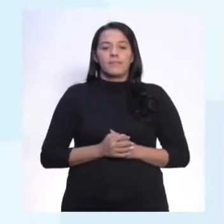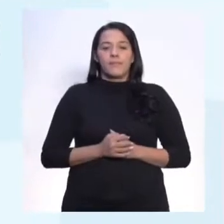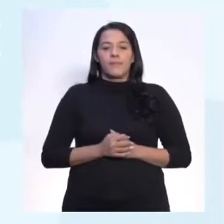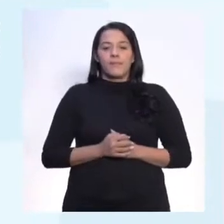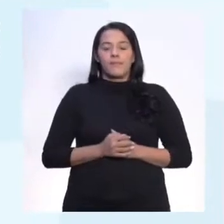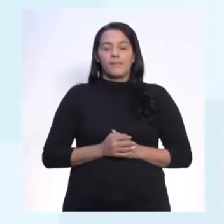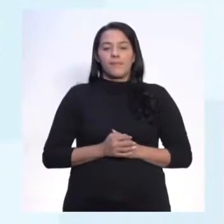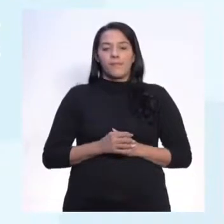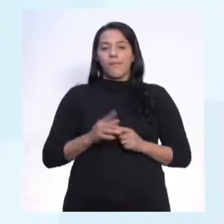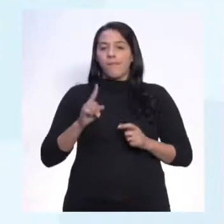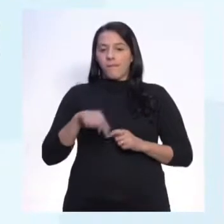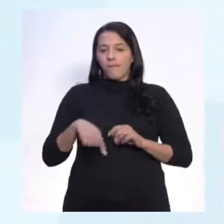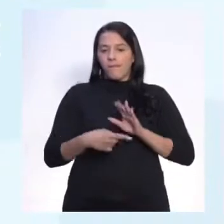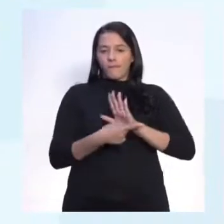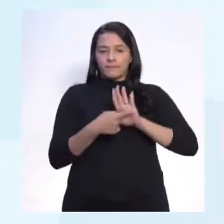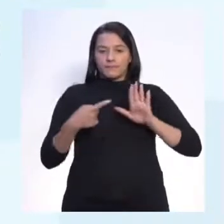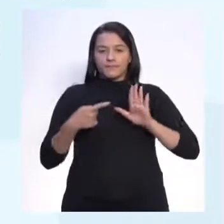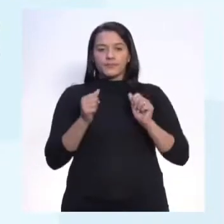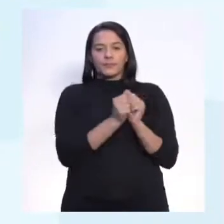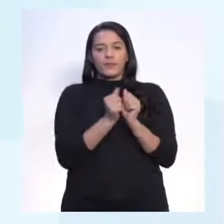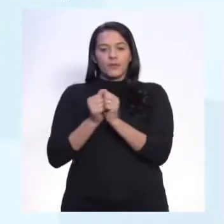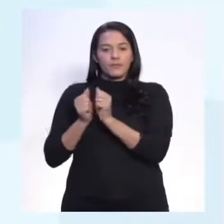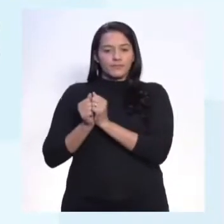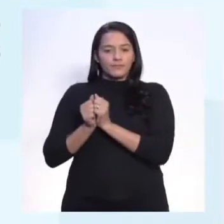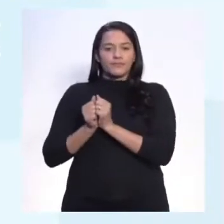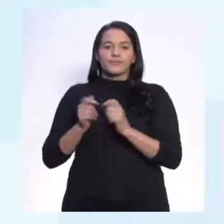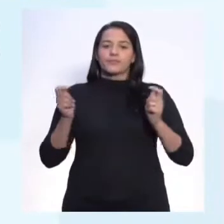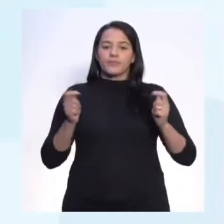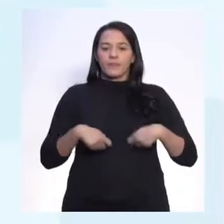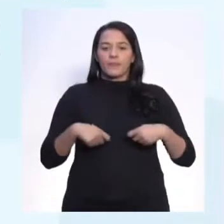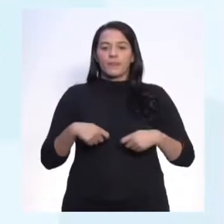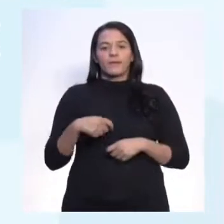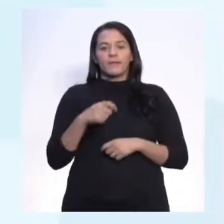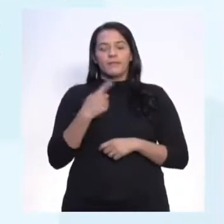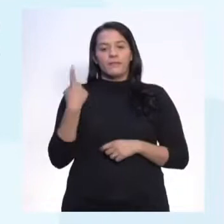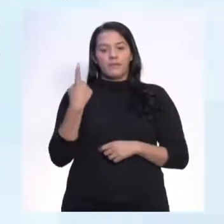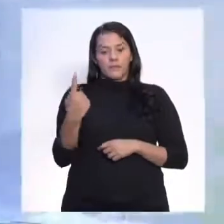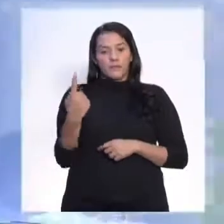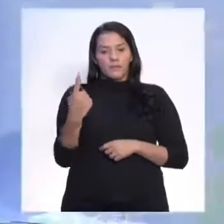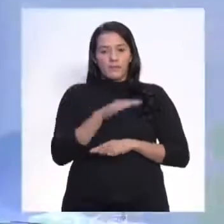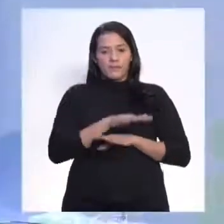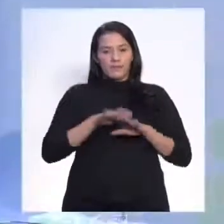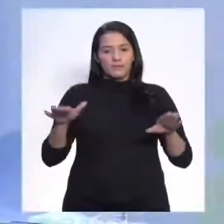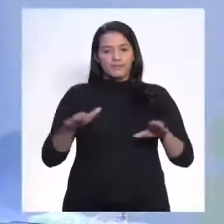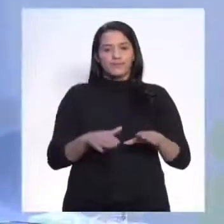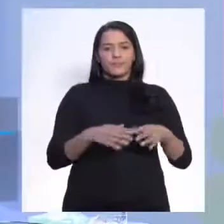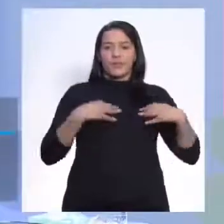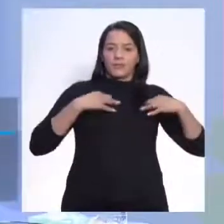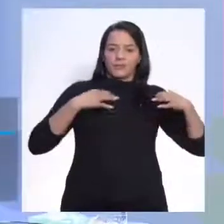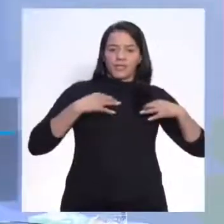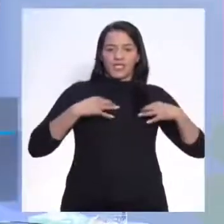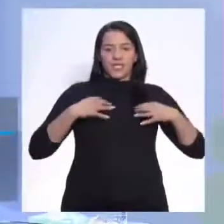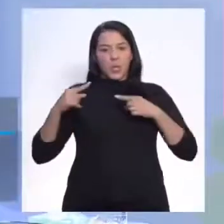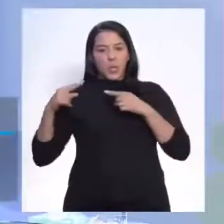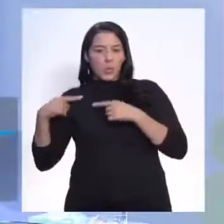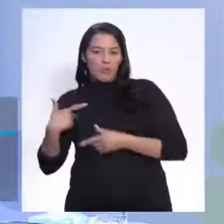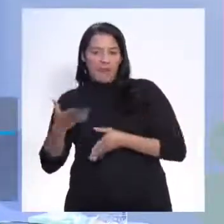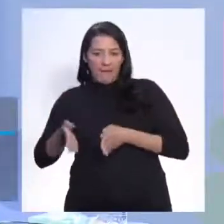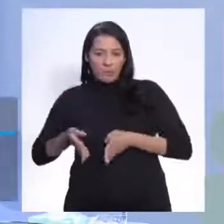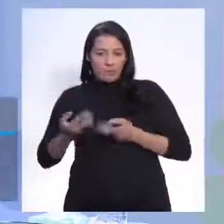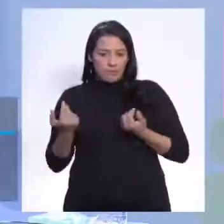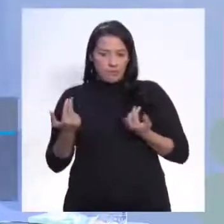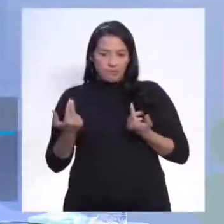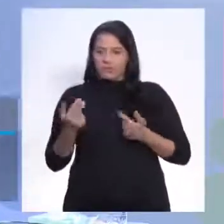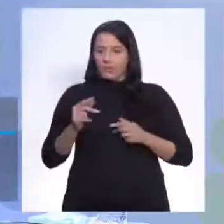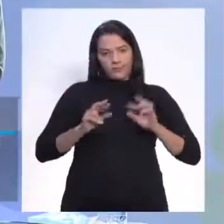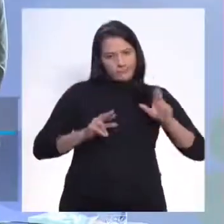elementos, porque estes conjuntos são independentes. Camiseta não tem nada a ver com calça, que